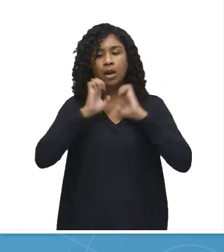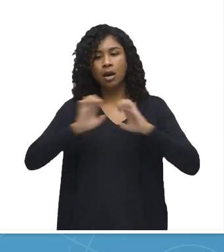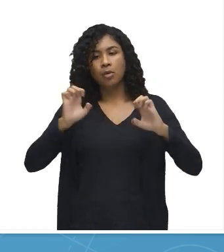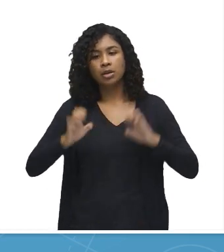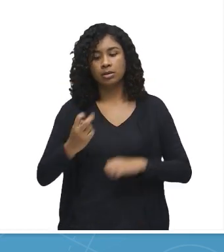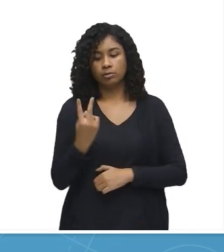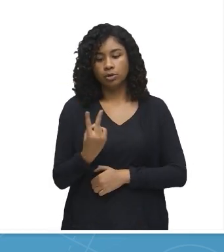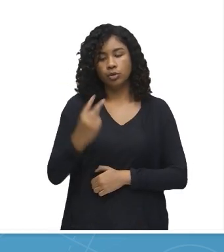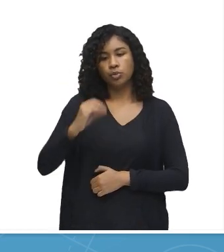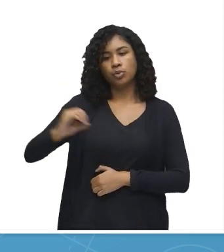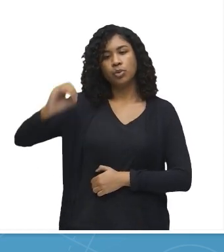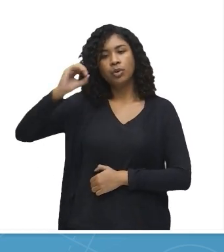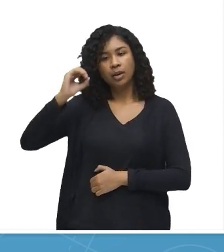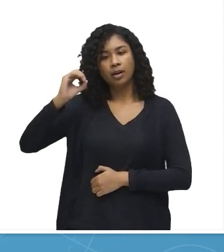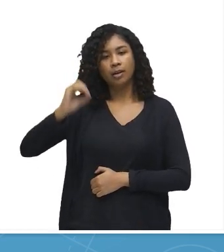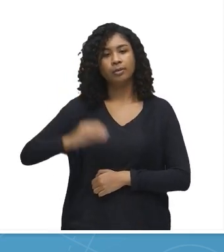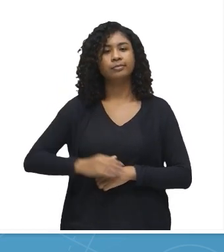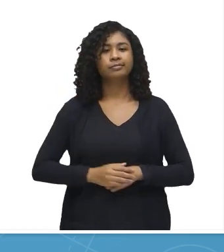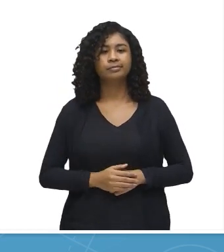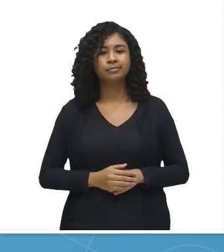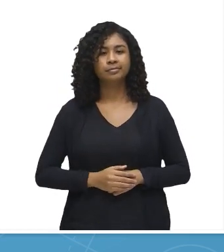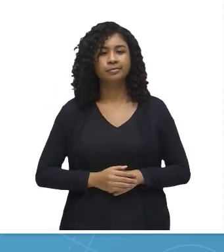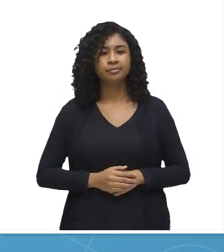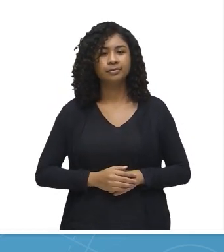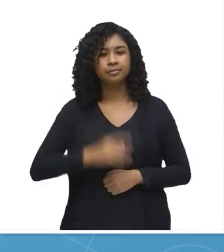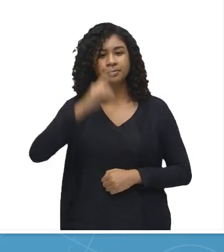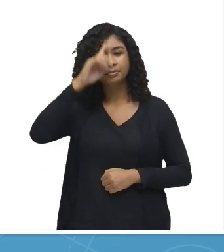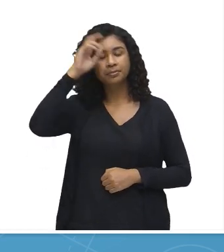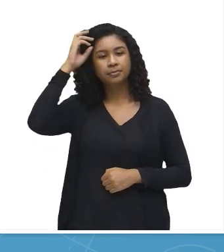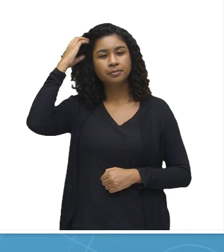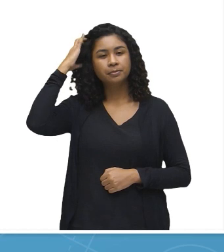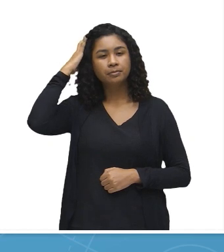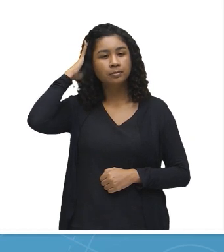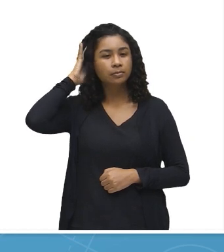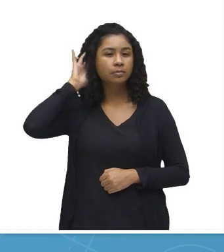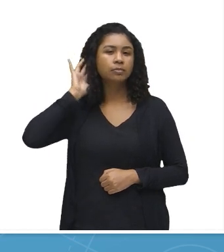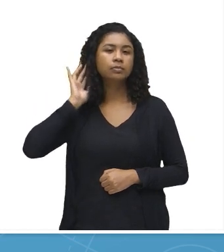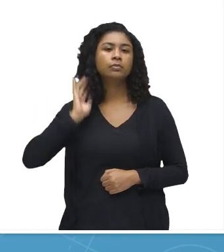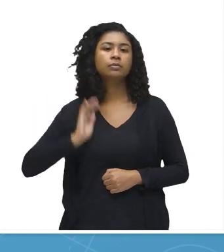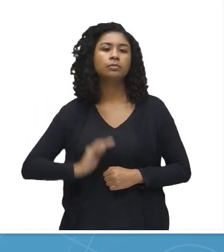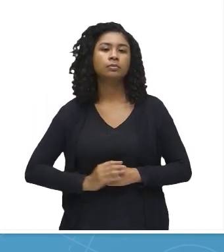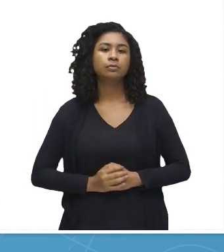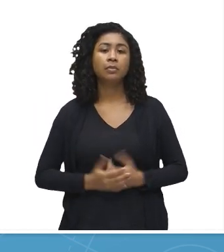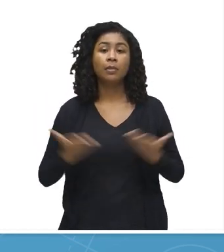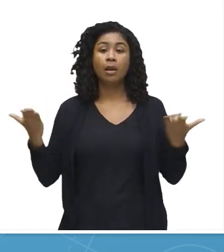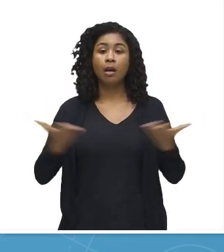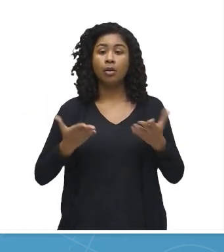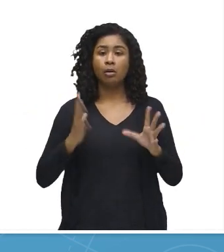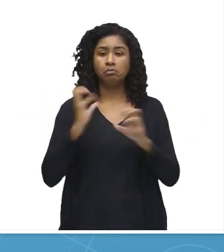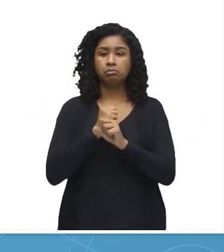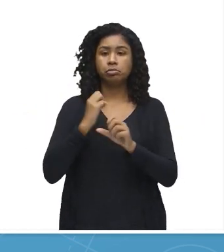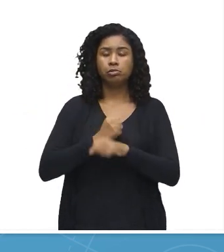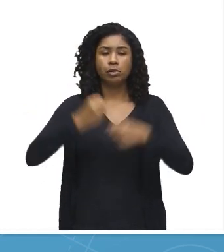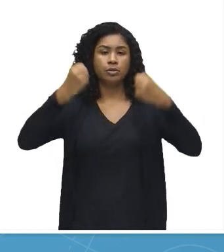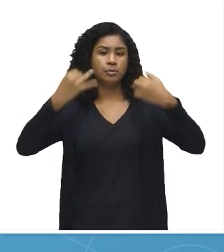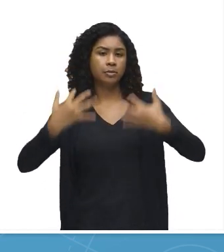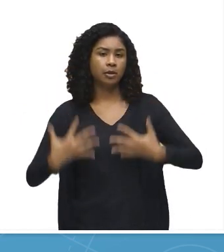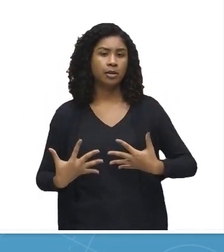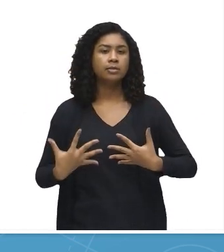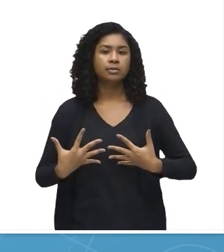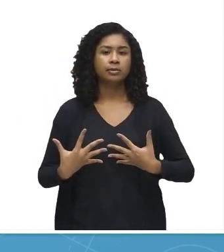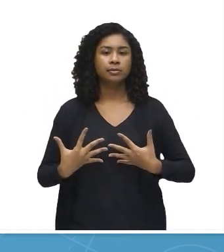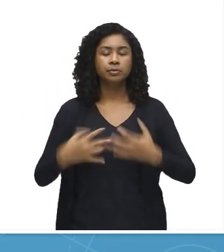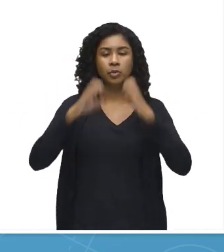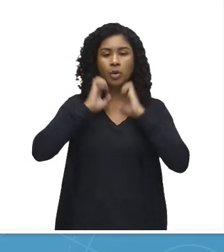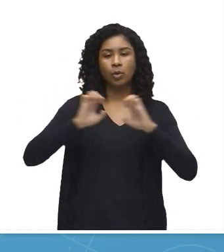segundo grau. São os coeficientes. Vamos seguindo agora para a solução de uma equação do segundo grau.